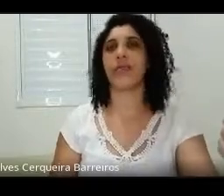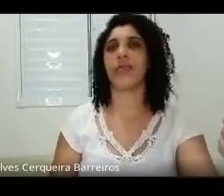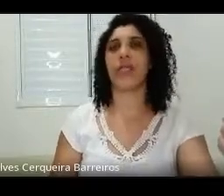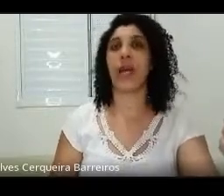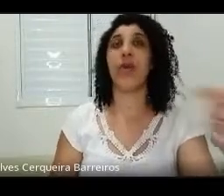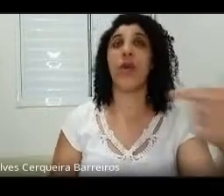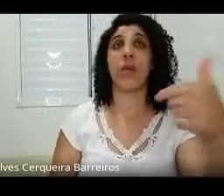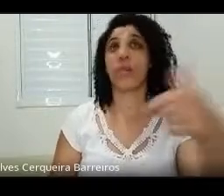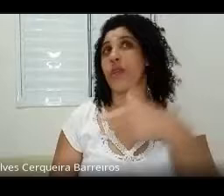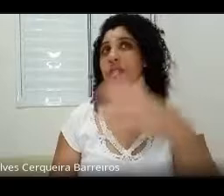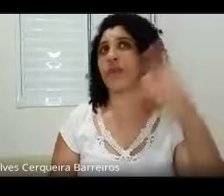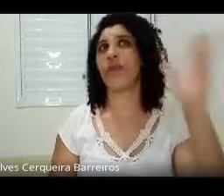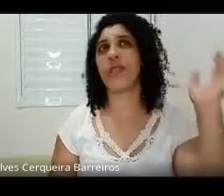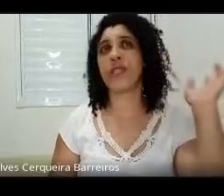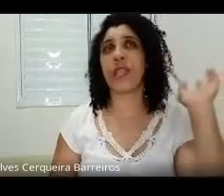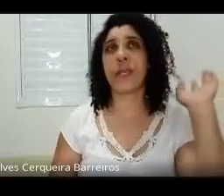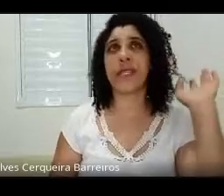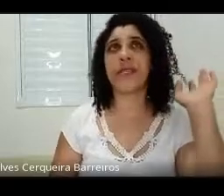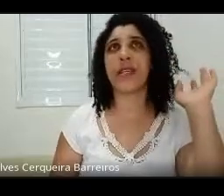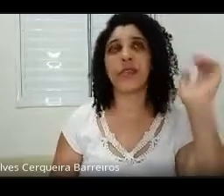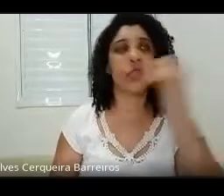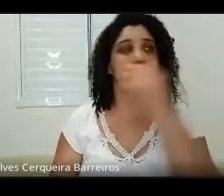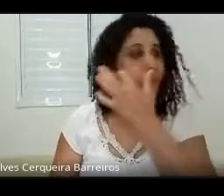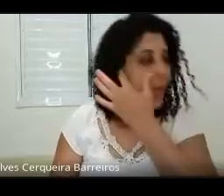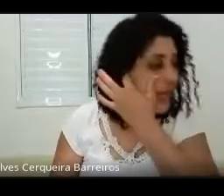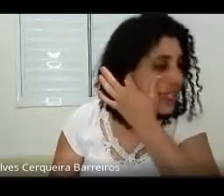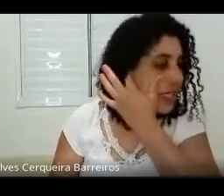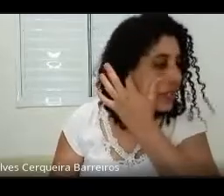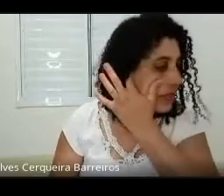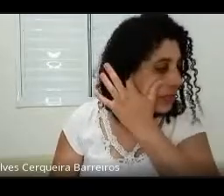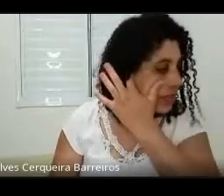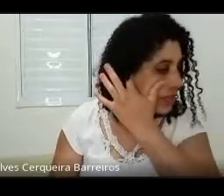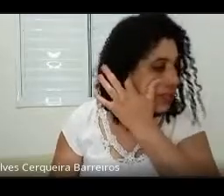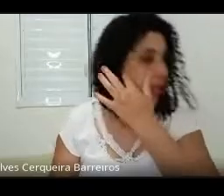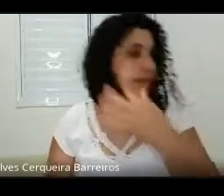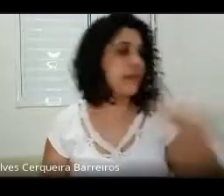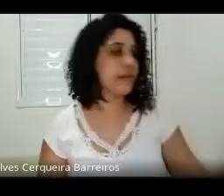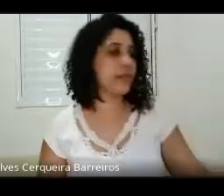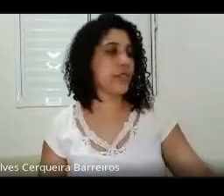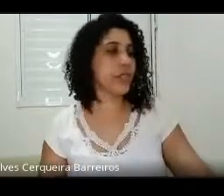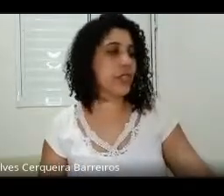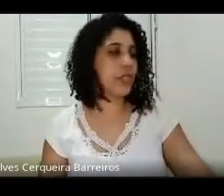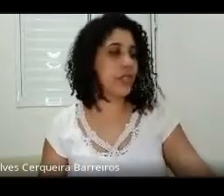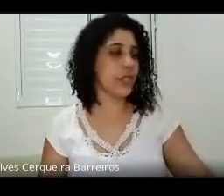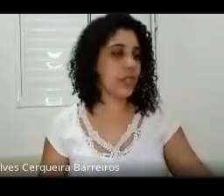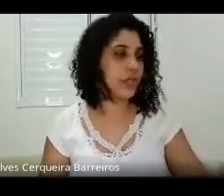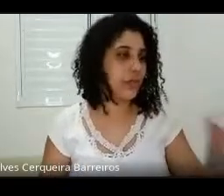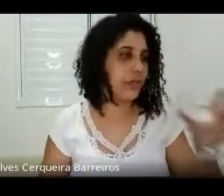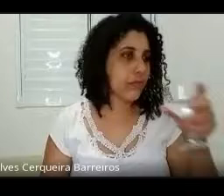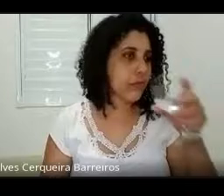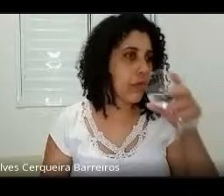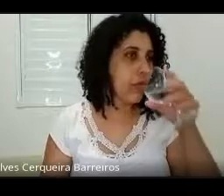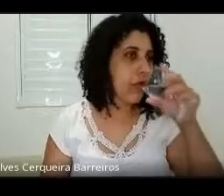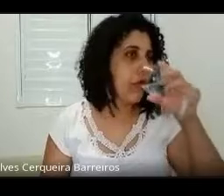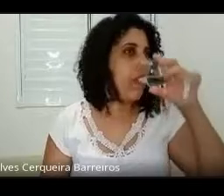tenha o sinal. Por exemplo, eu vou fazer uma interpretação de uma palestra, sei lá,